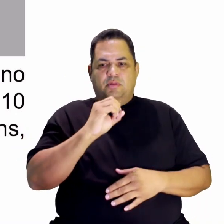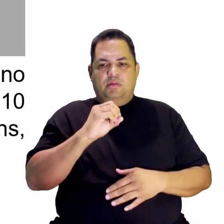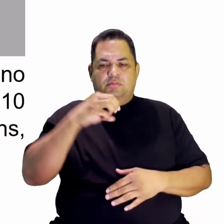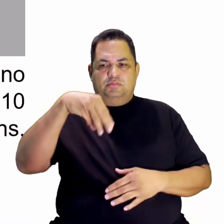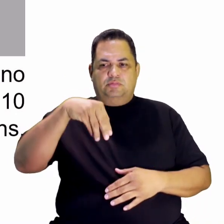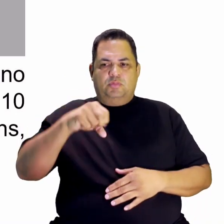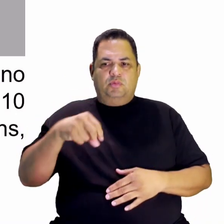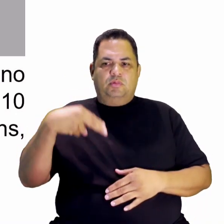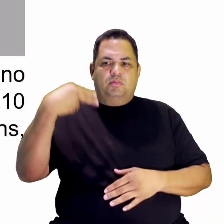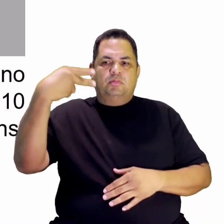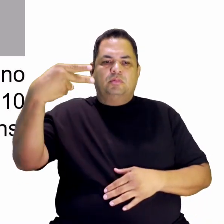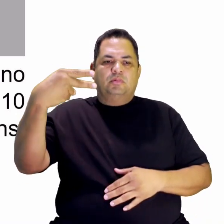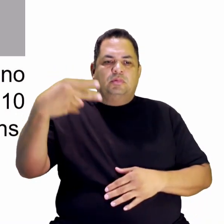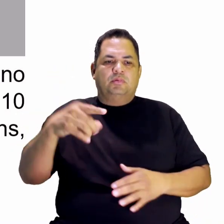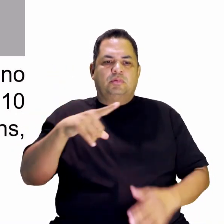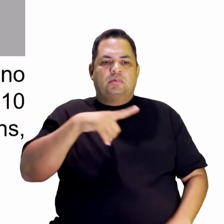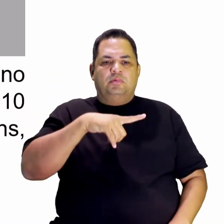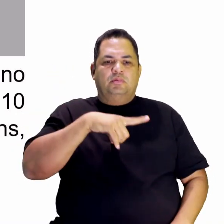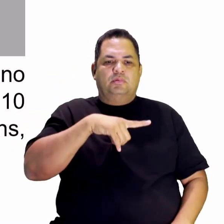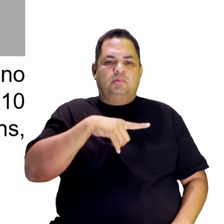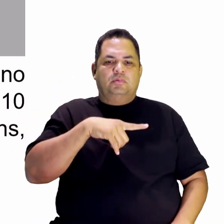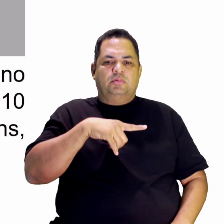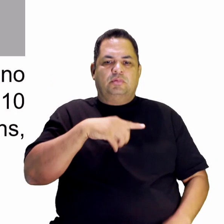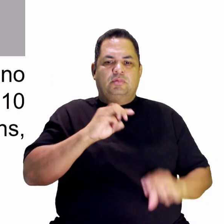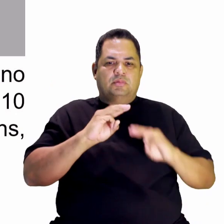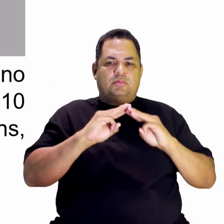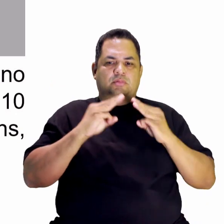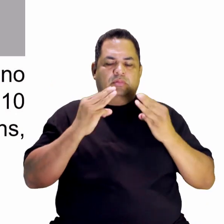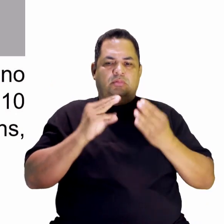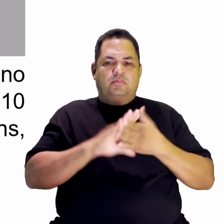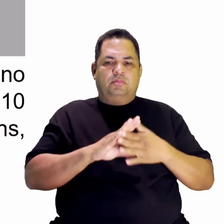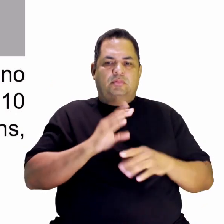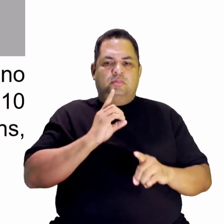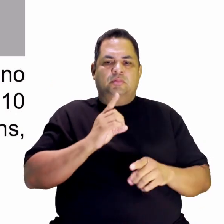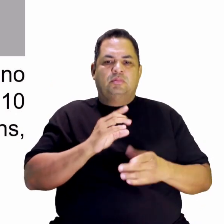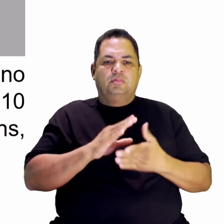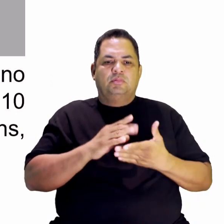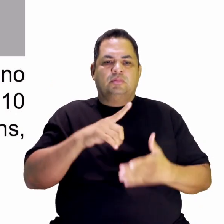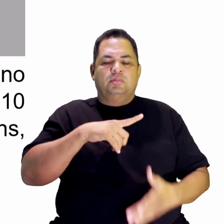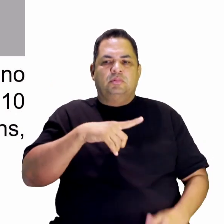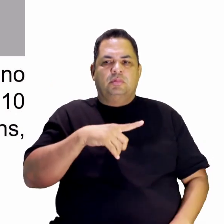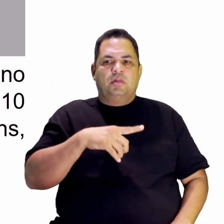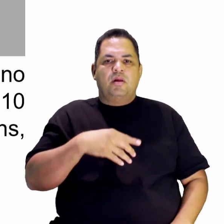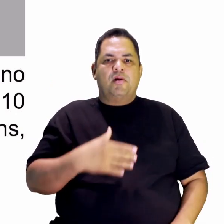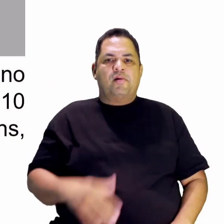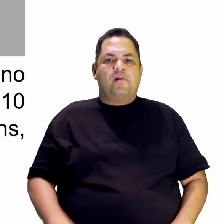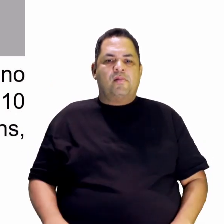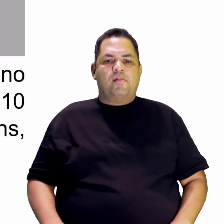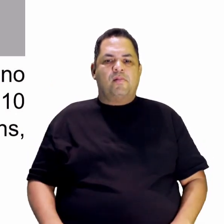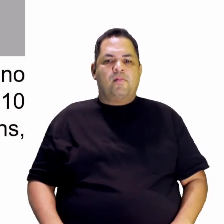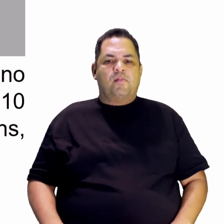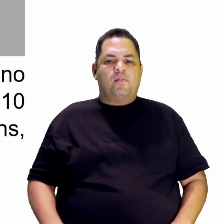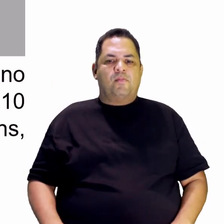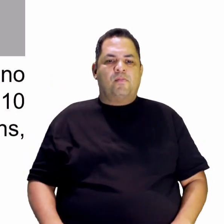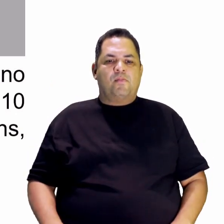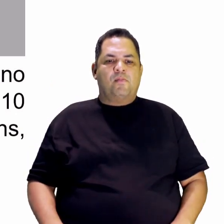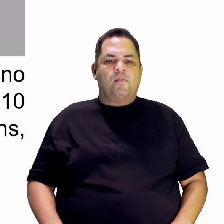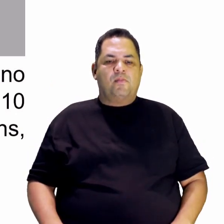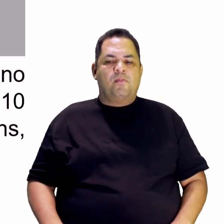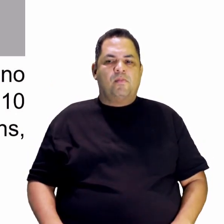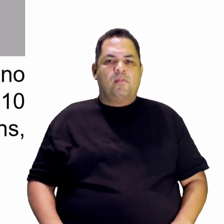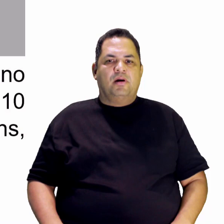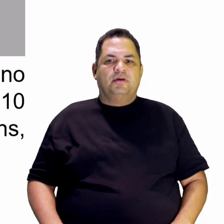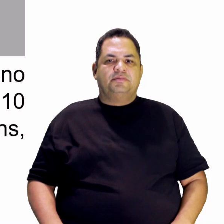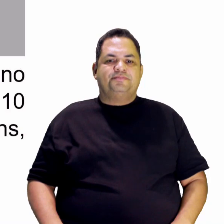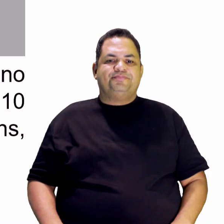né? Tem aqui a massa, a gente sabe para encontrar o peso, basta a massa vezes a aceleração da gravidade. E